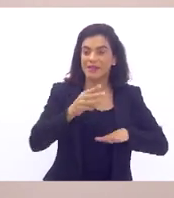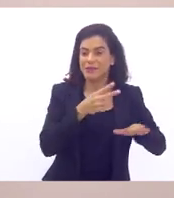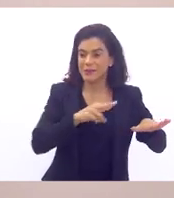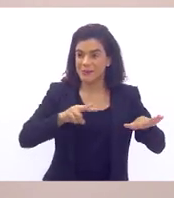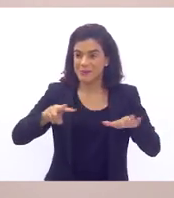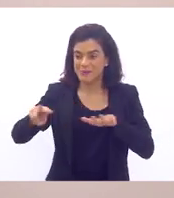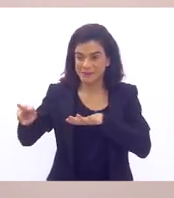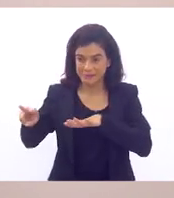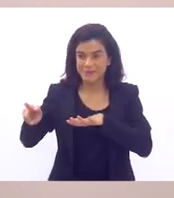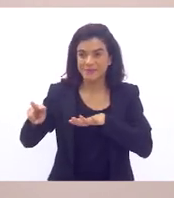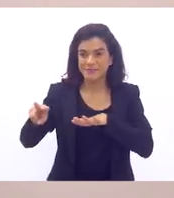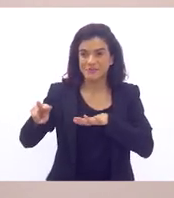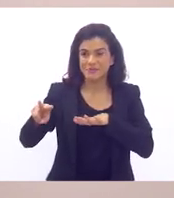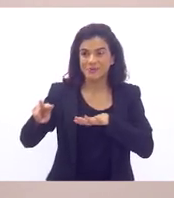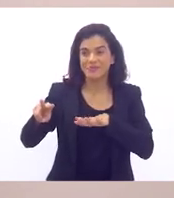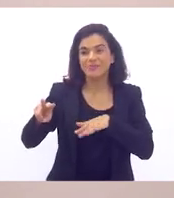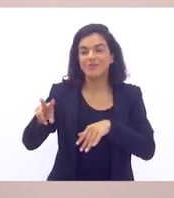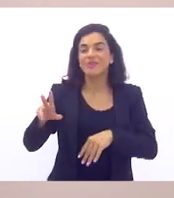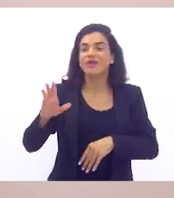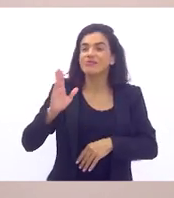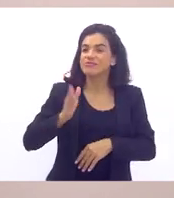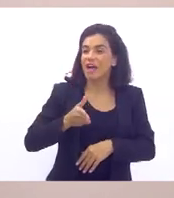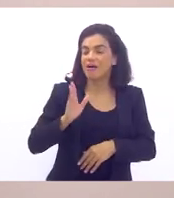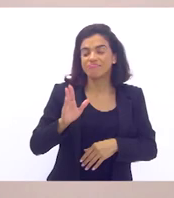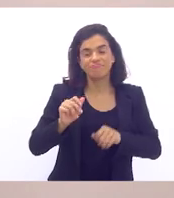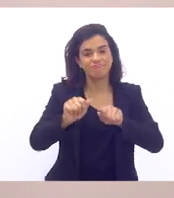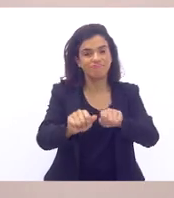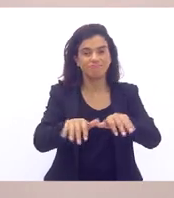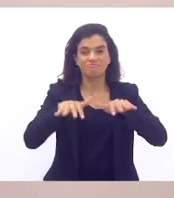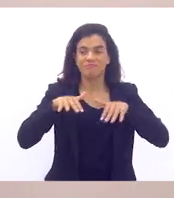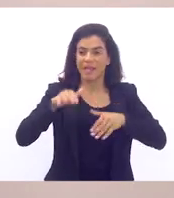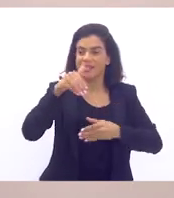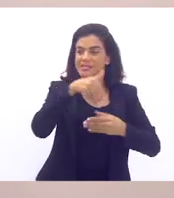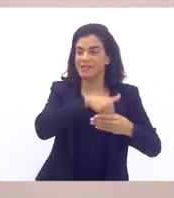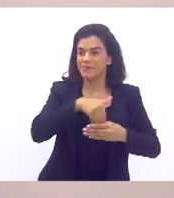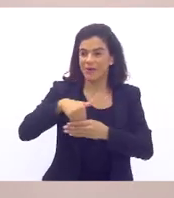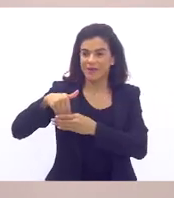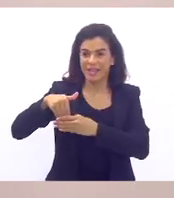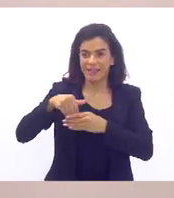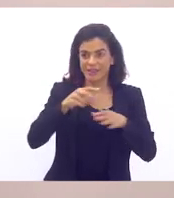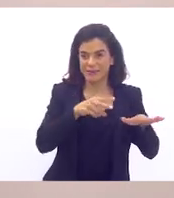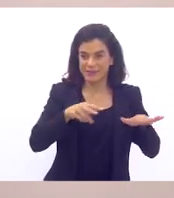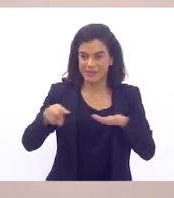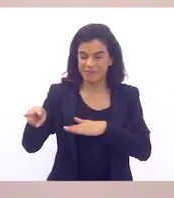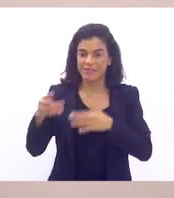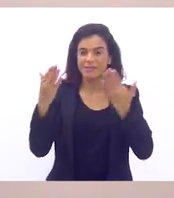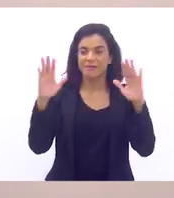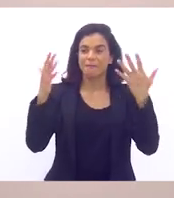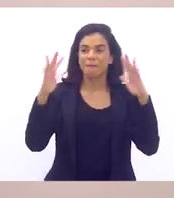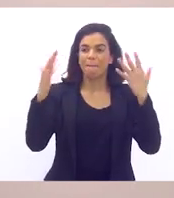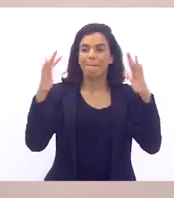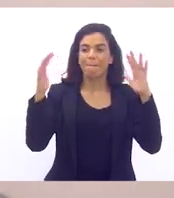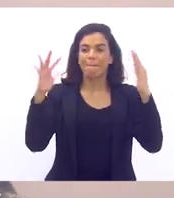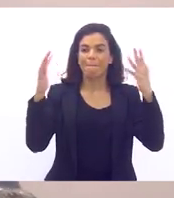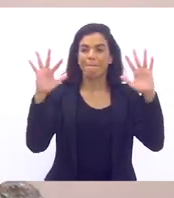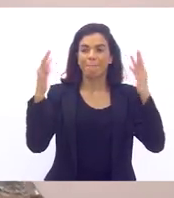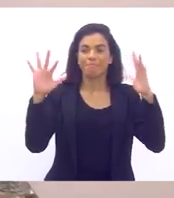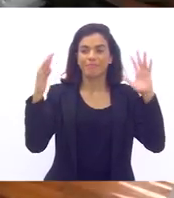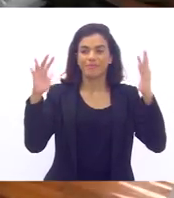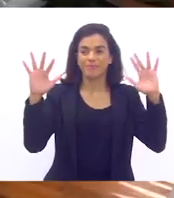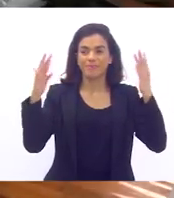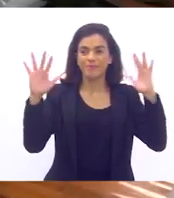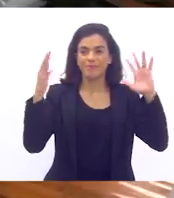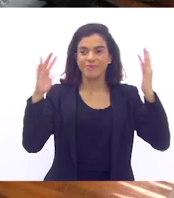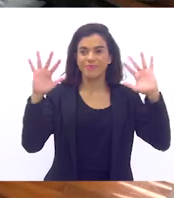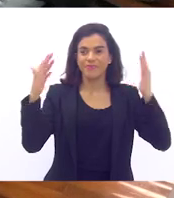Rafael Thompson com a Aline a gente já pode levar plenário e ele ser votado já na semana que vem então parabenizar aí